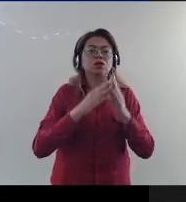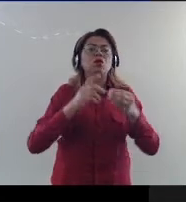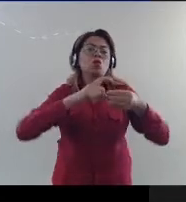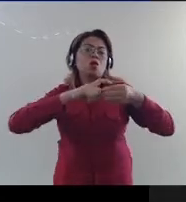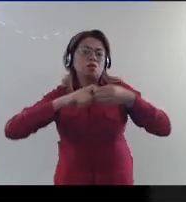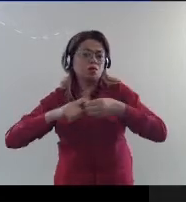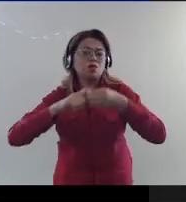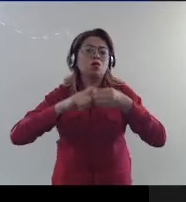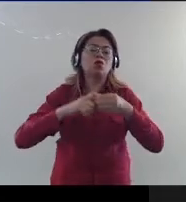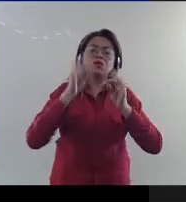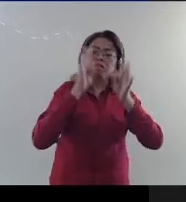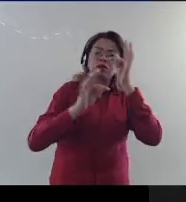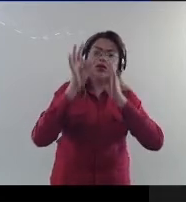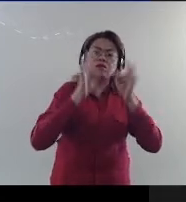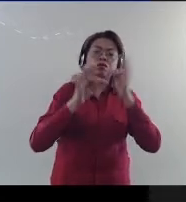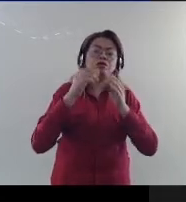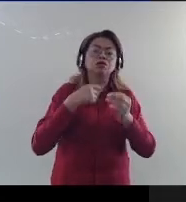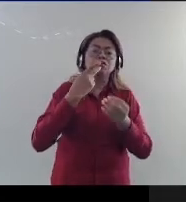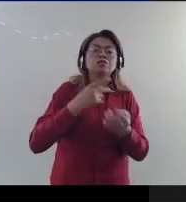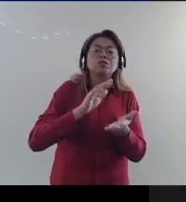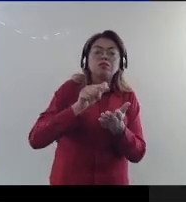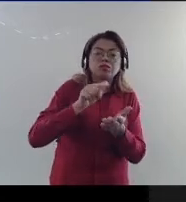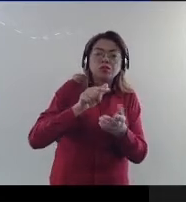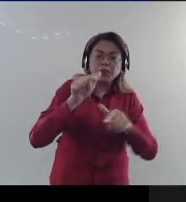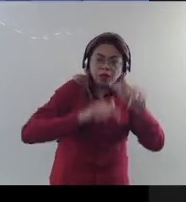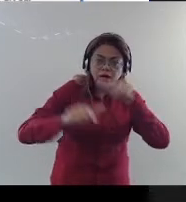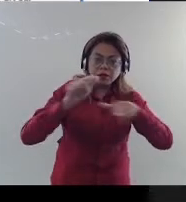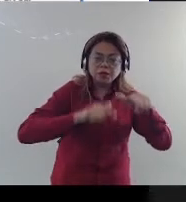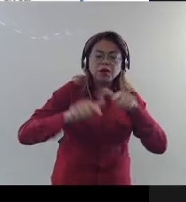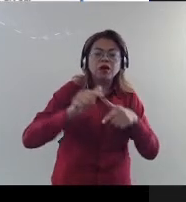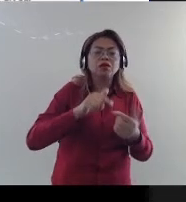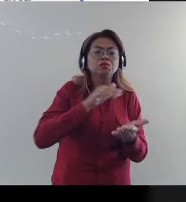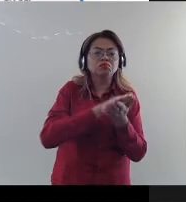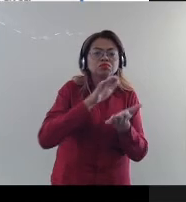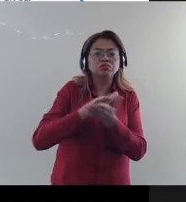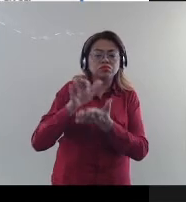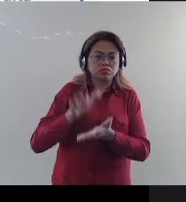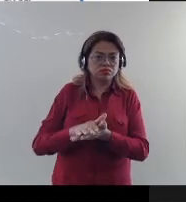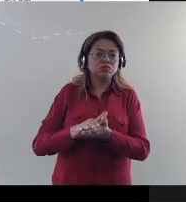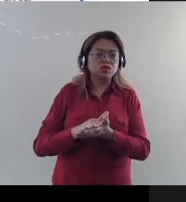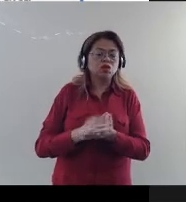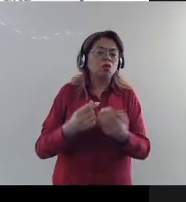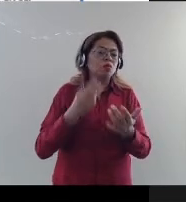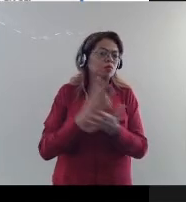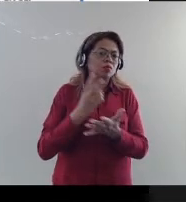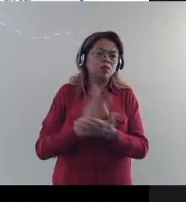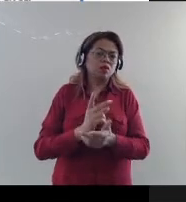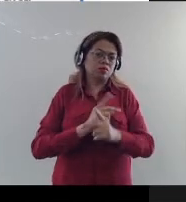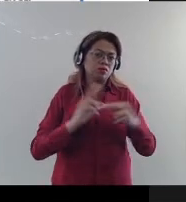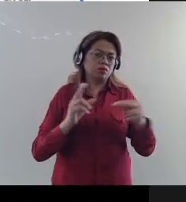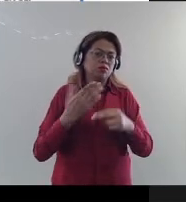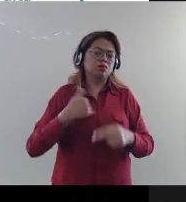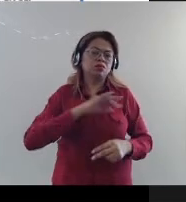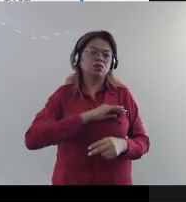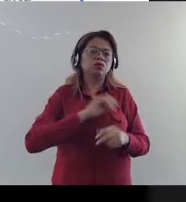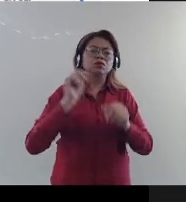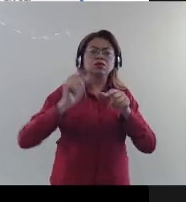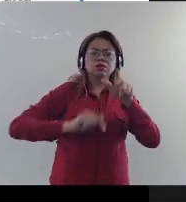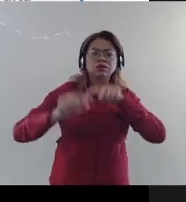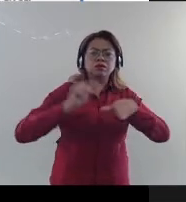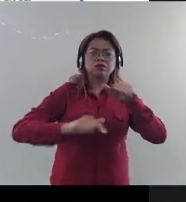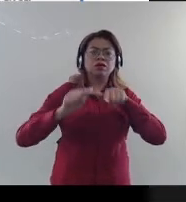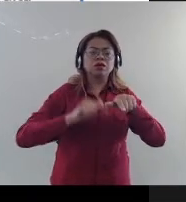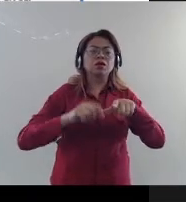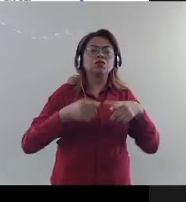tecnologia para entregar o serviço jurídico por meio dessas plataformas, né? Então, automação, mesma coisa. Então, a gente trabalha na criação de